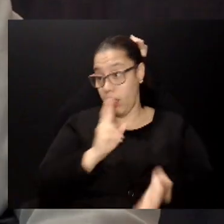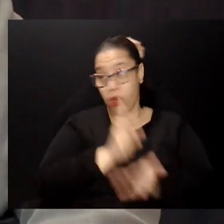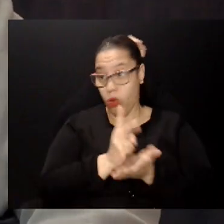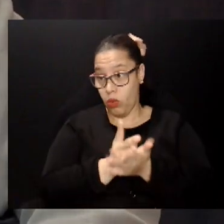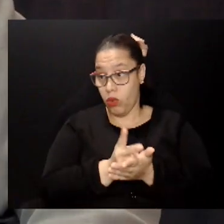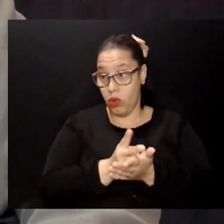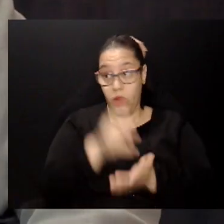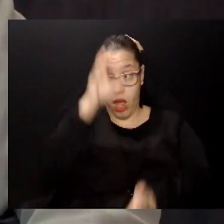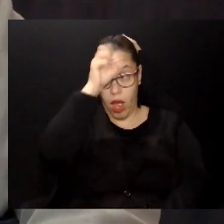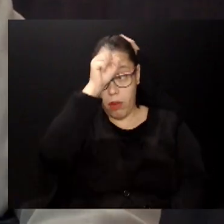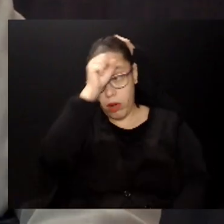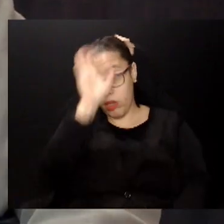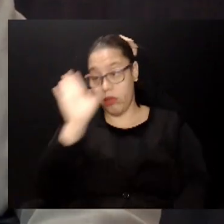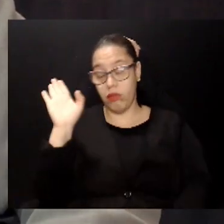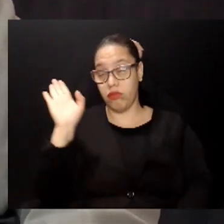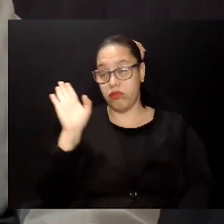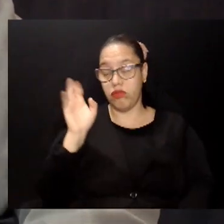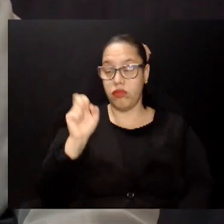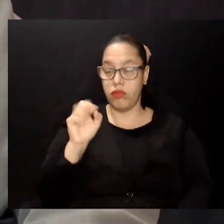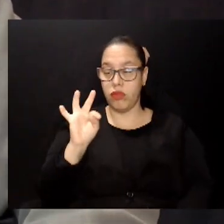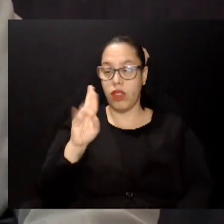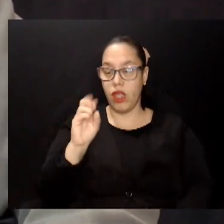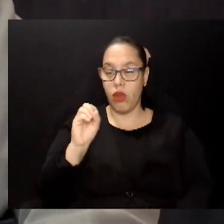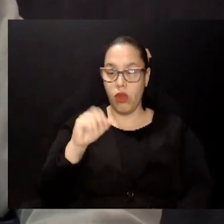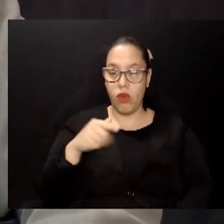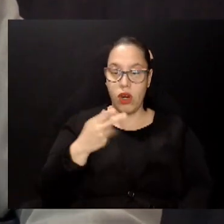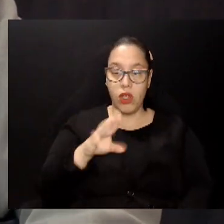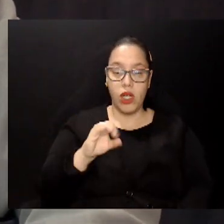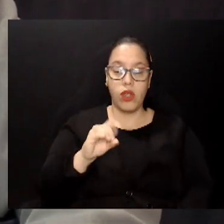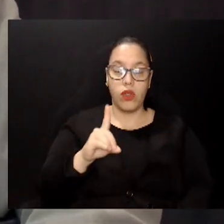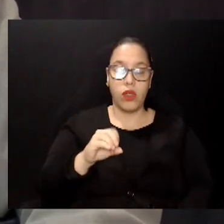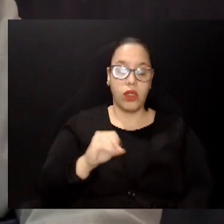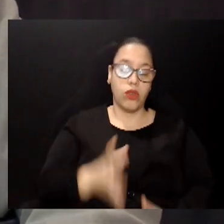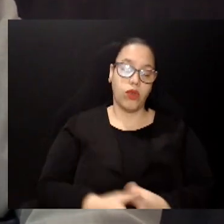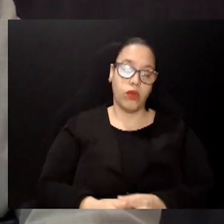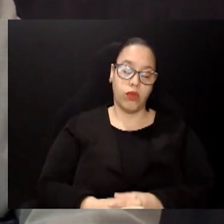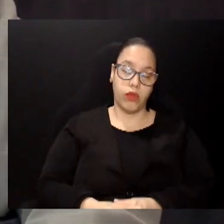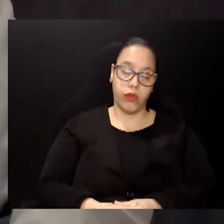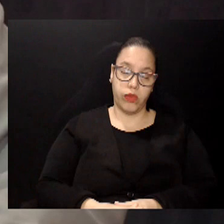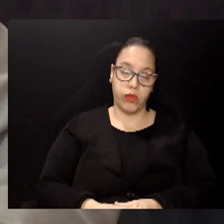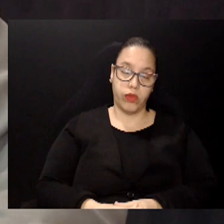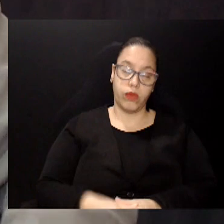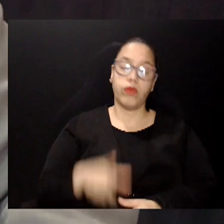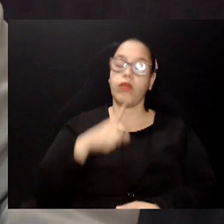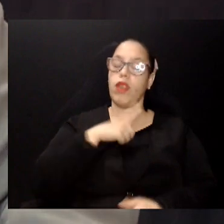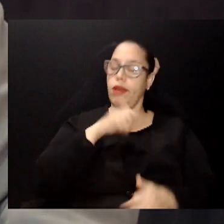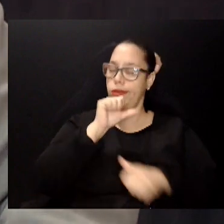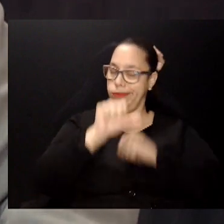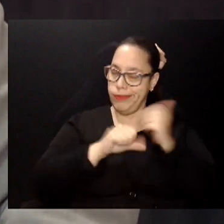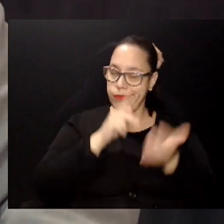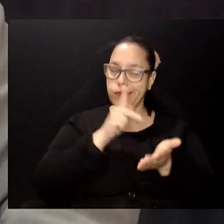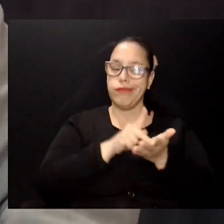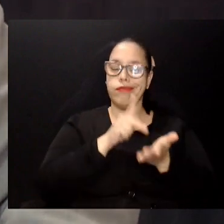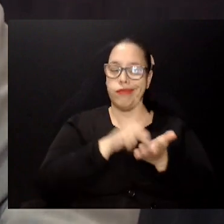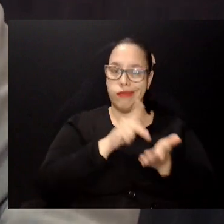se autoanulando. É o jeito que ela aprendeu. E para isso, para que ela consiga ter uma mudança real, ela precisa lidar com esses